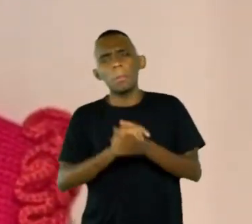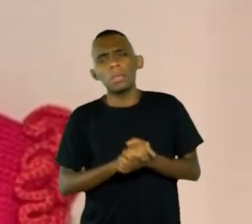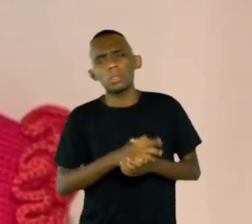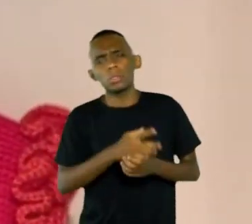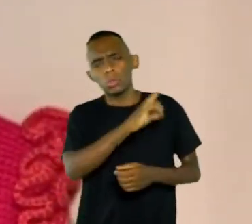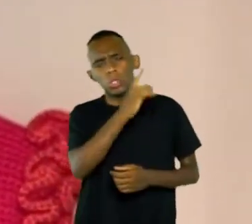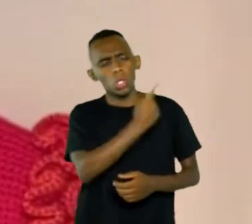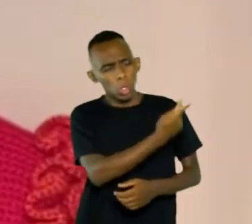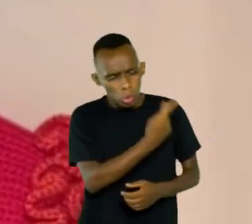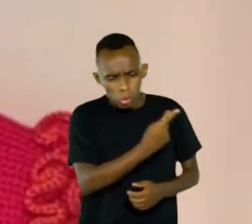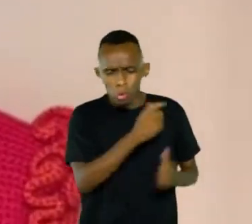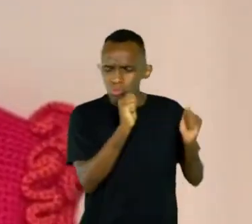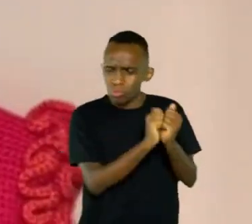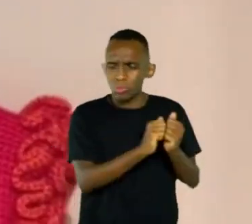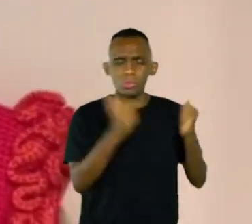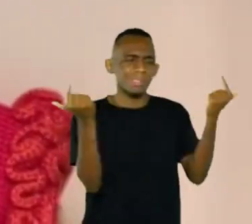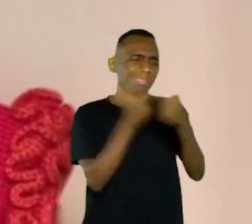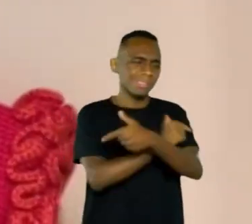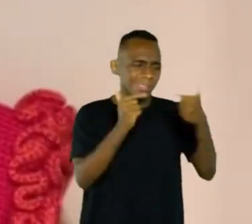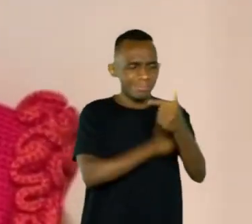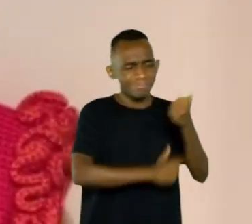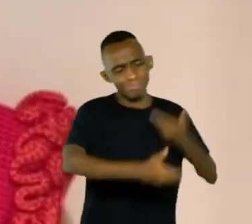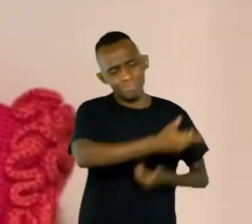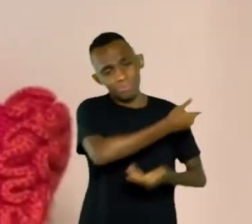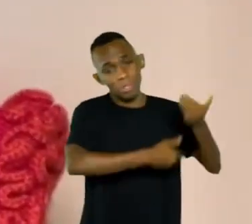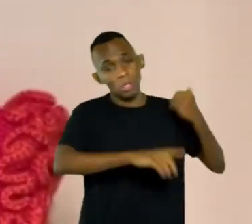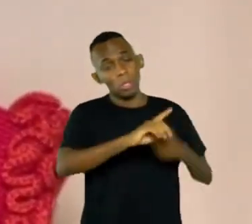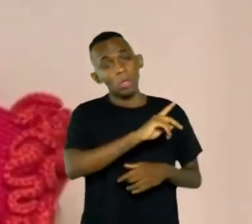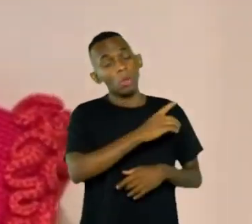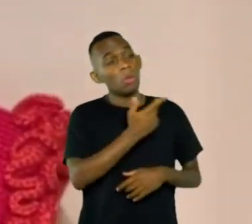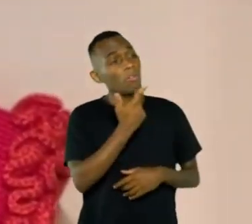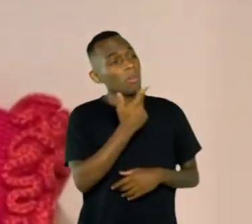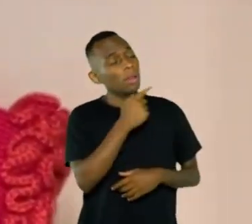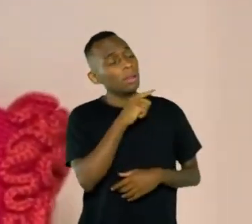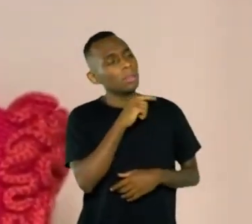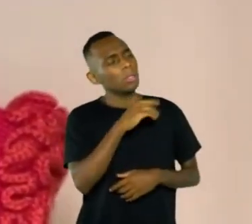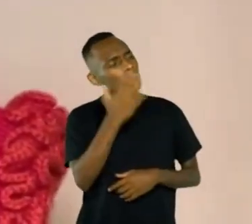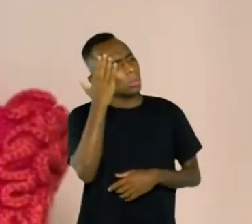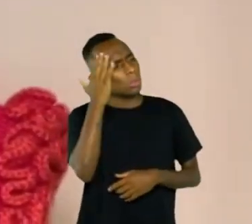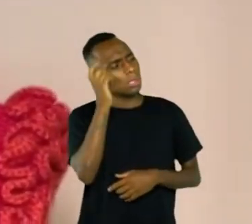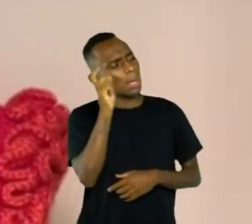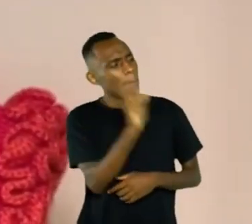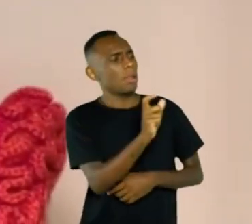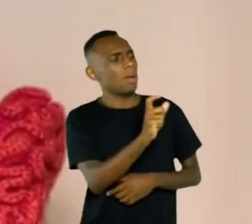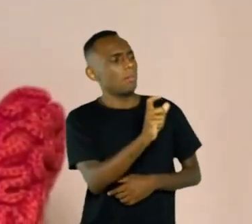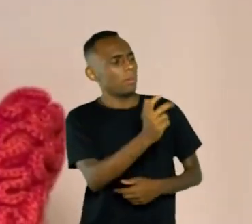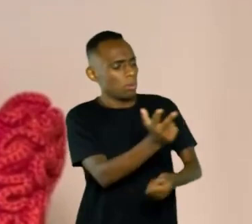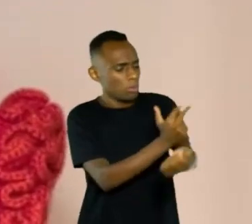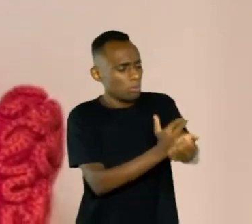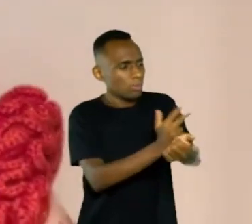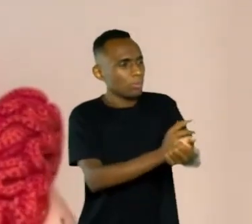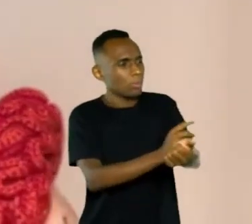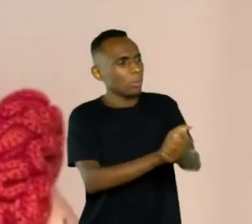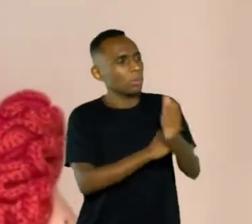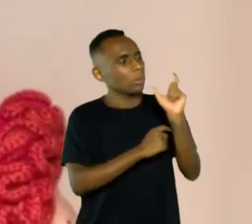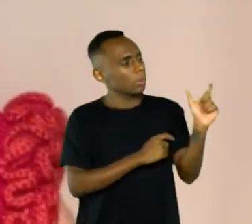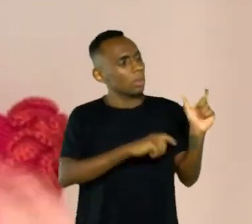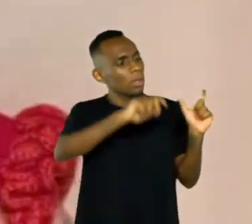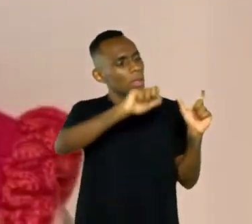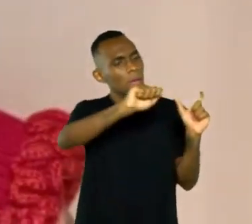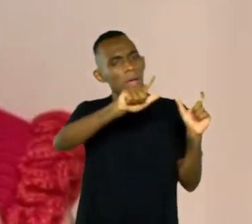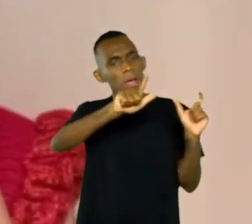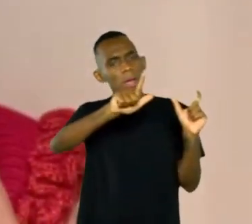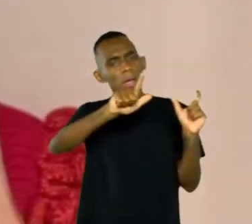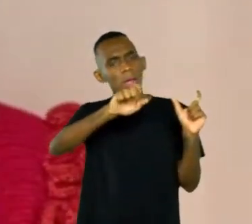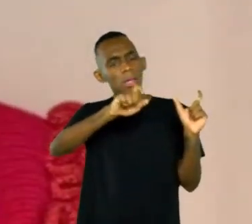gente ria muito juntos. Um dia eu falei para ele: Eu já sei a palavra que você precisa tatuar. Alegria. E aí ele fez um